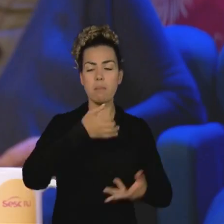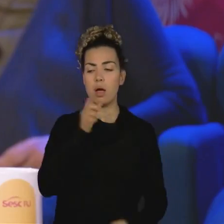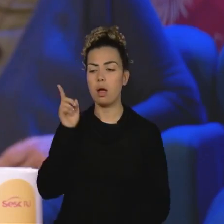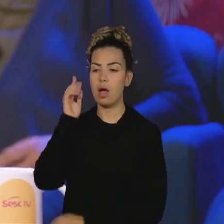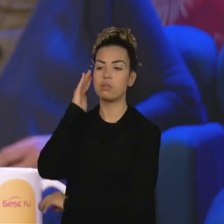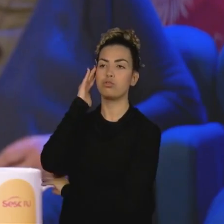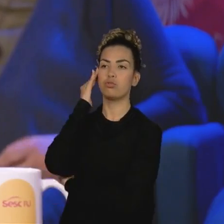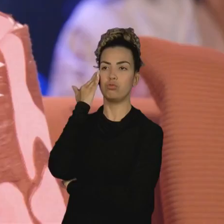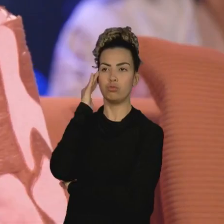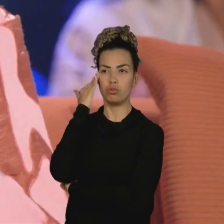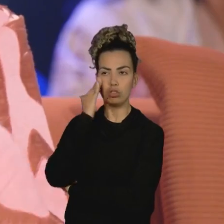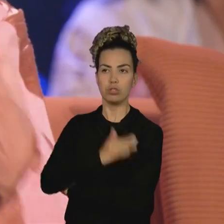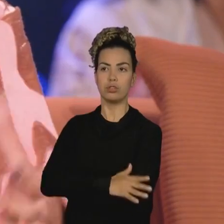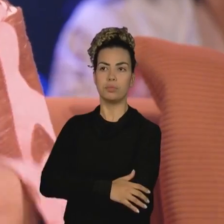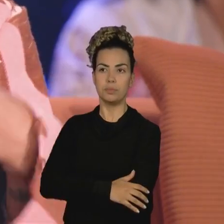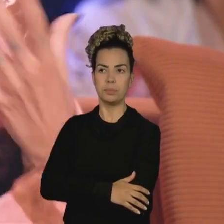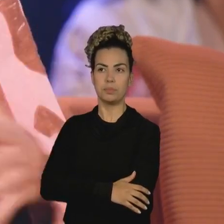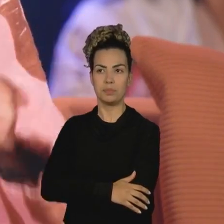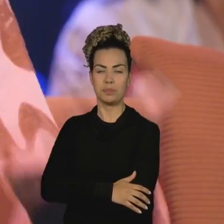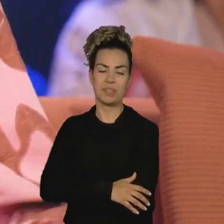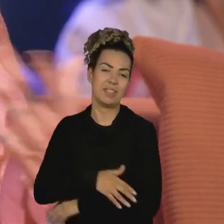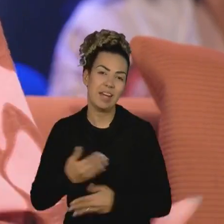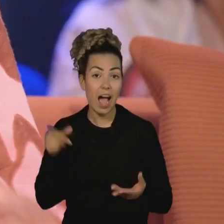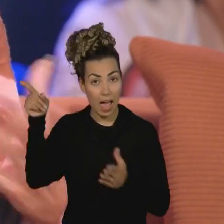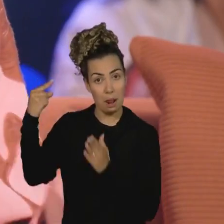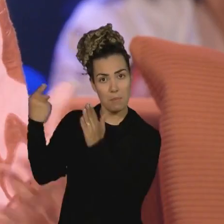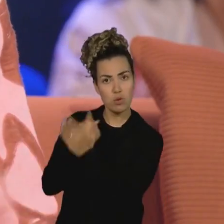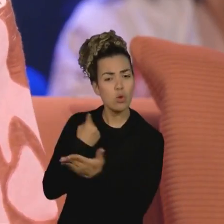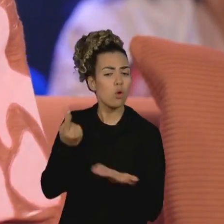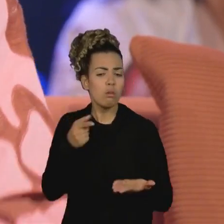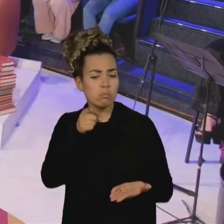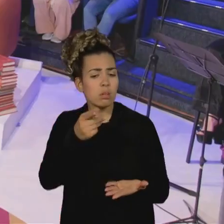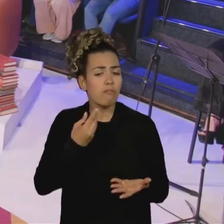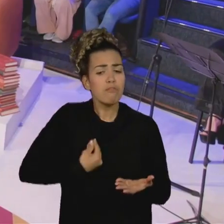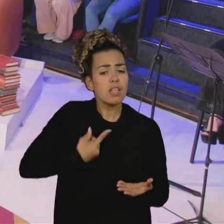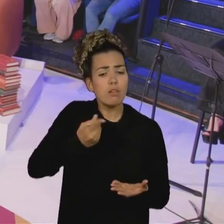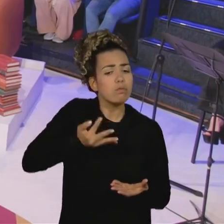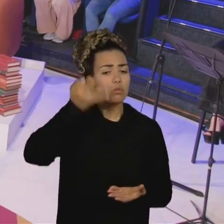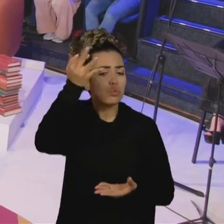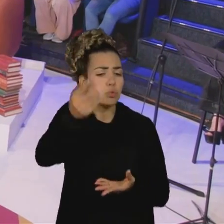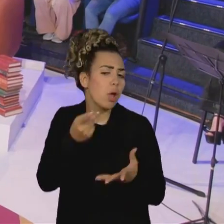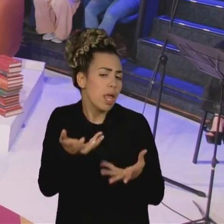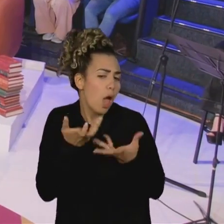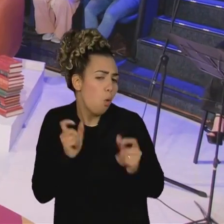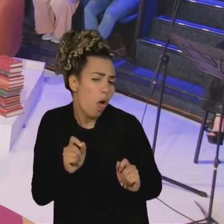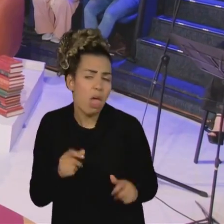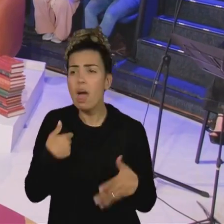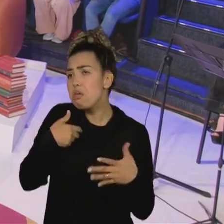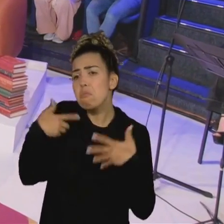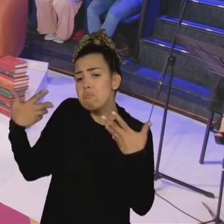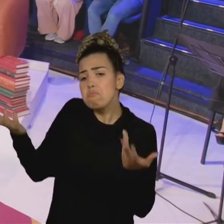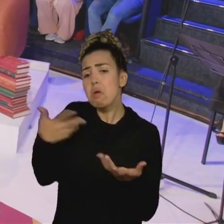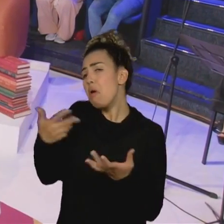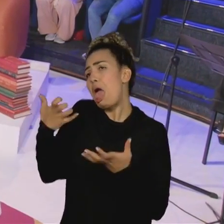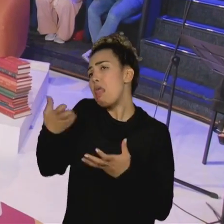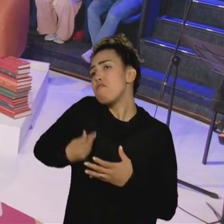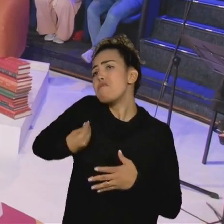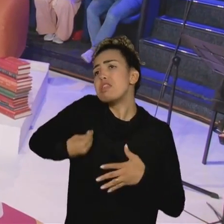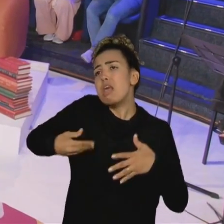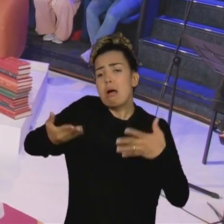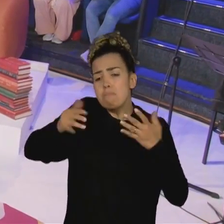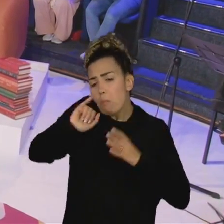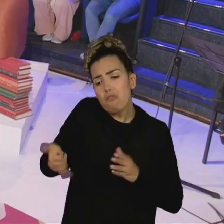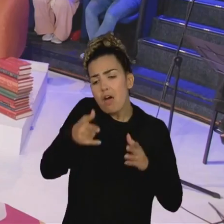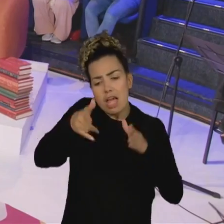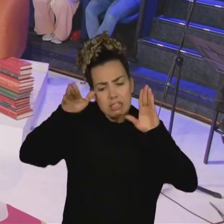entendi. E aí perguntou o que eu pretendia fazer da minha vida com isso e tal. Não sei o que eu falei, sei lá, me pretendo me jogar nisso, né? Algo